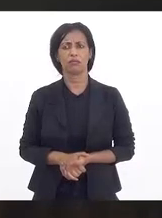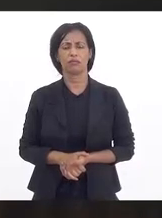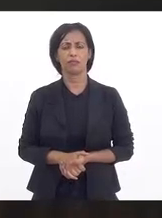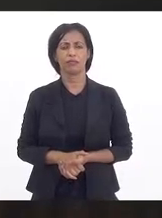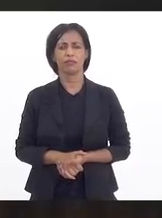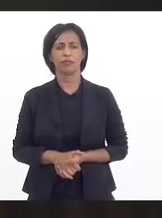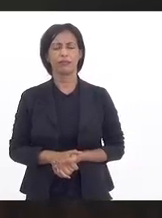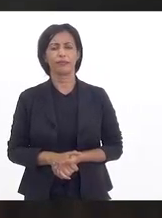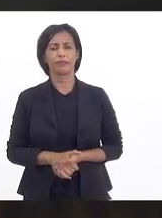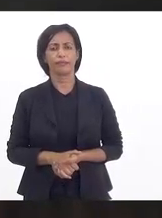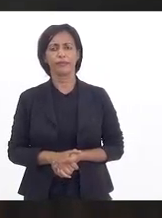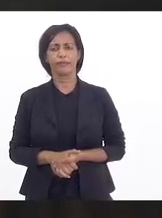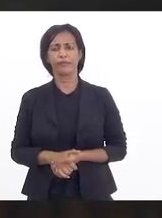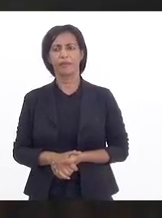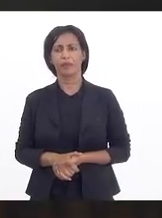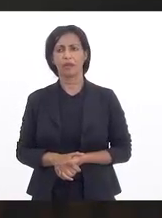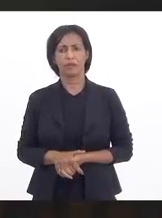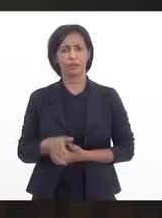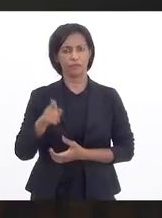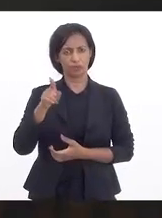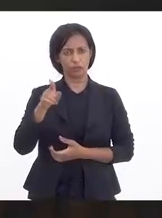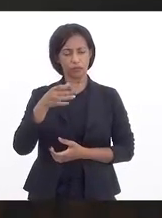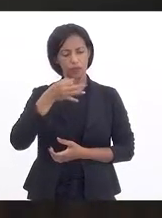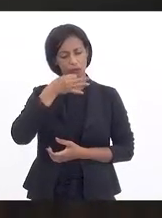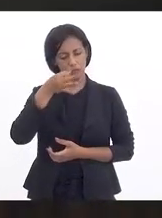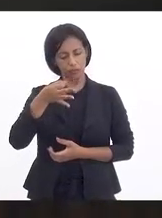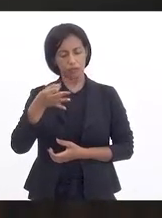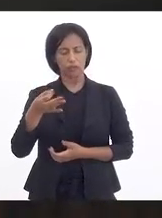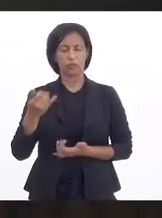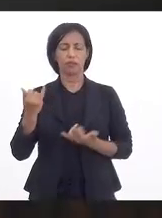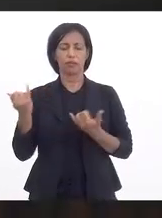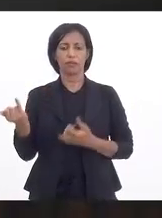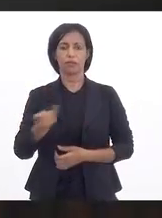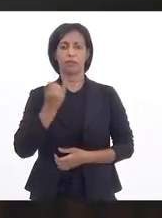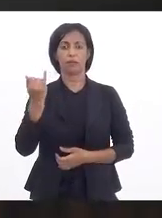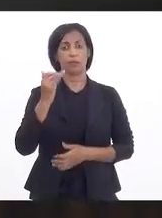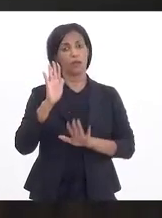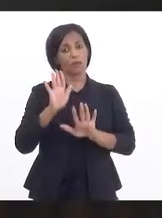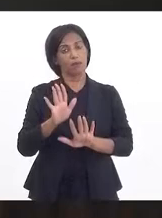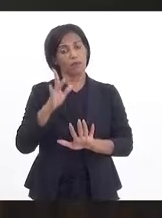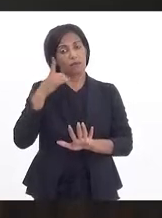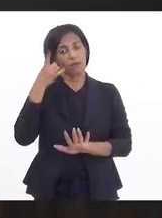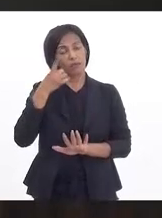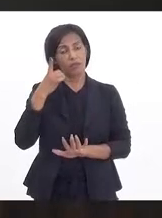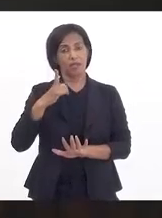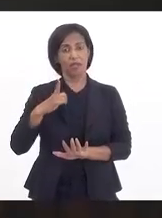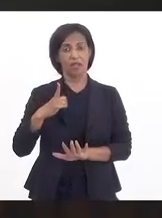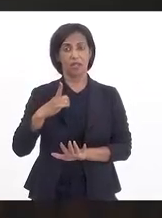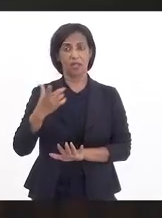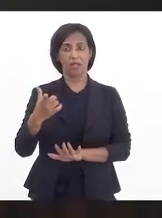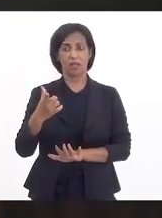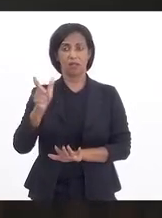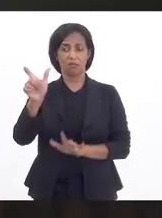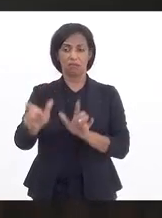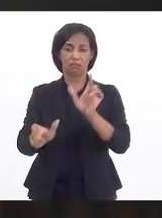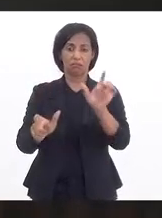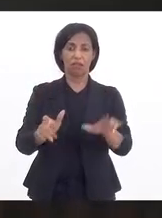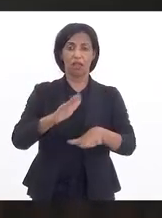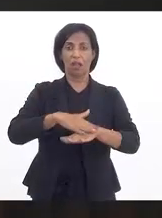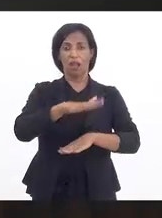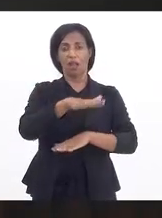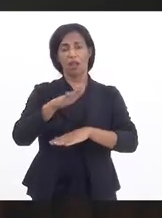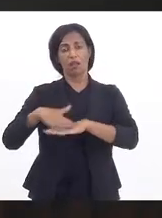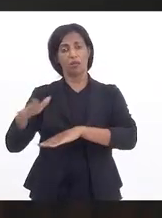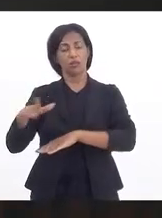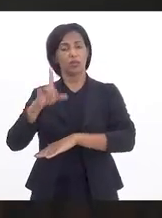é pertinente só sou a ponderação é mas os deputados eles têm deputados deputados tem o direito